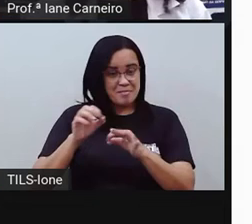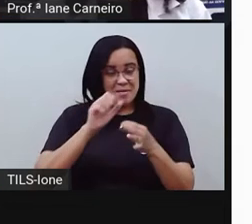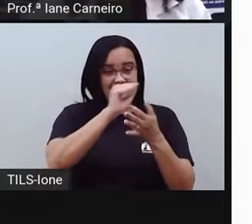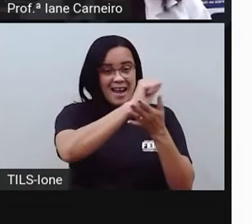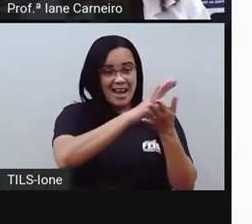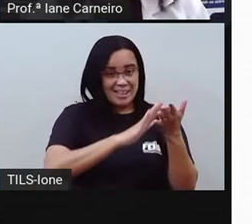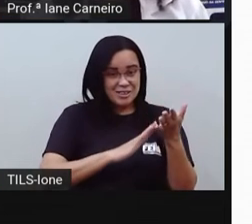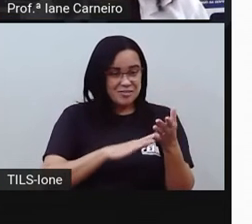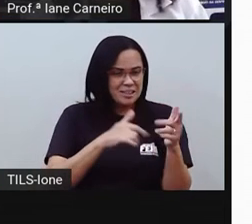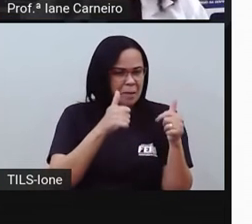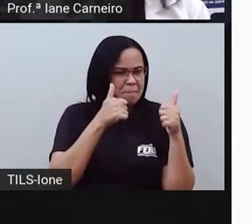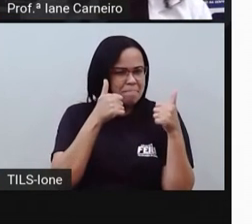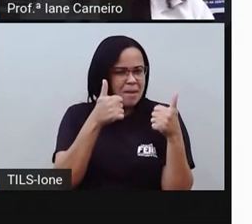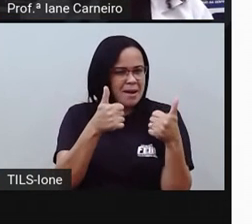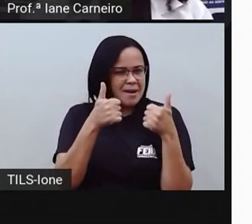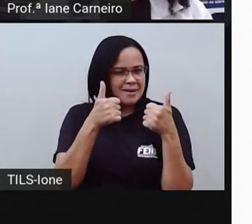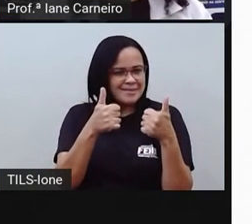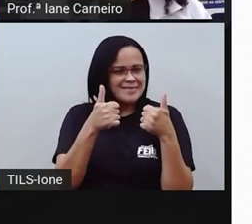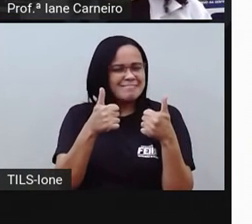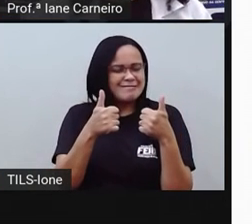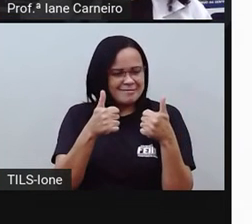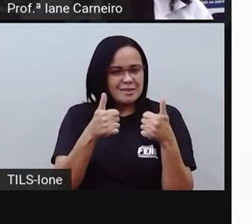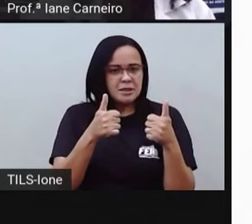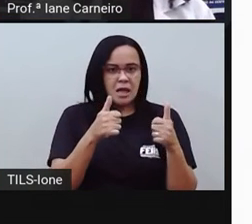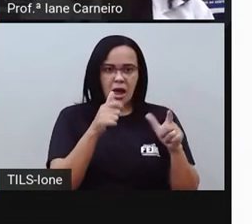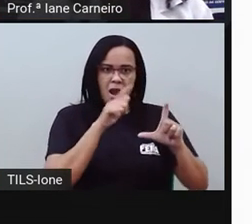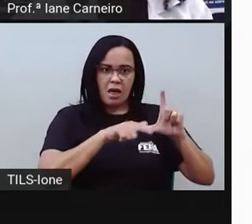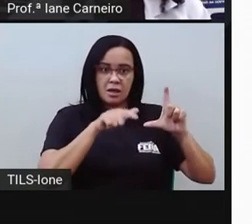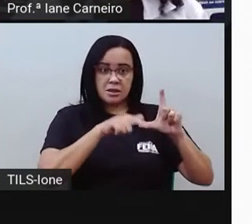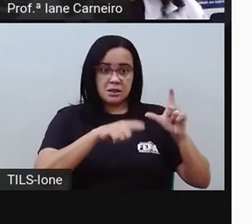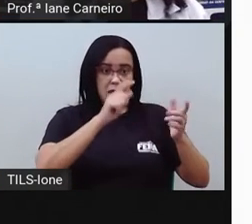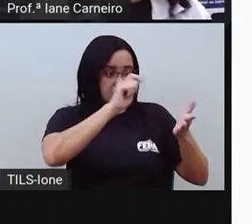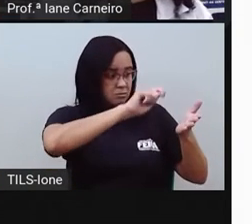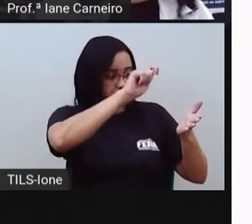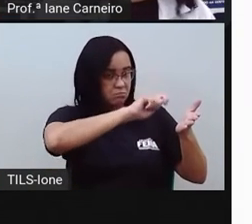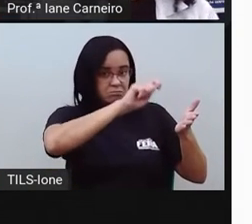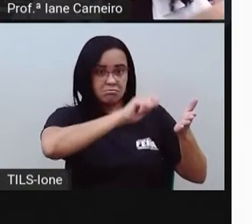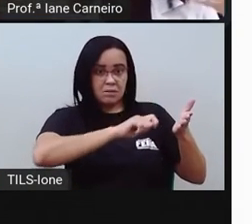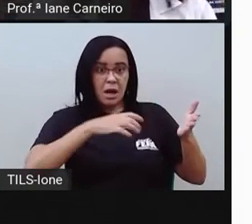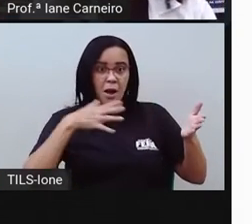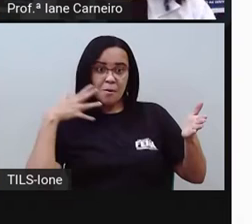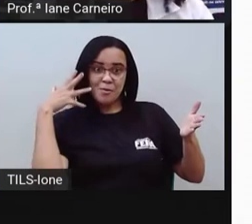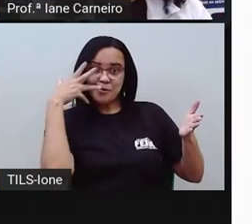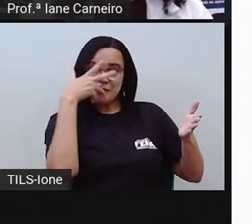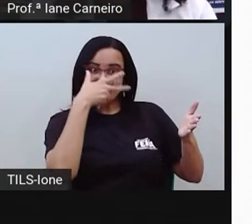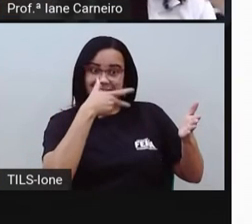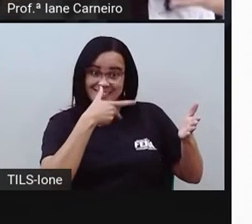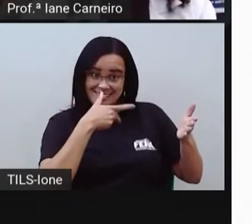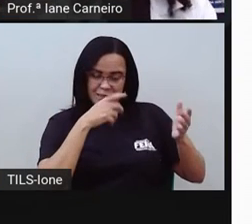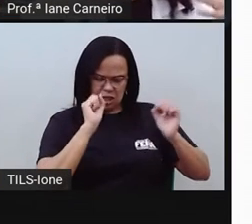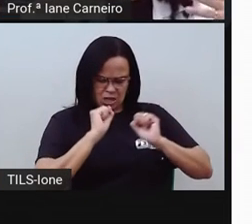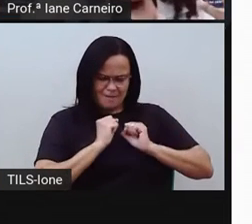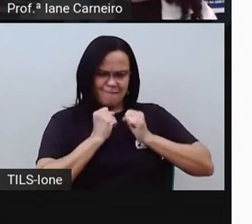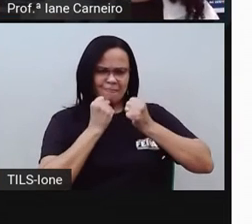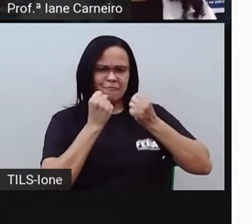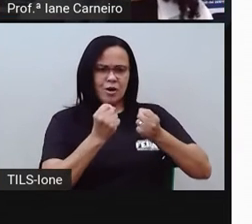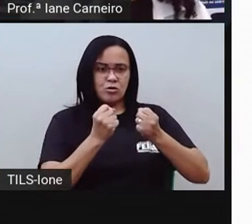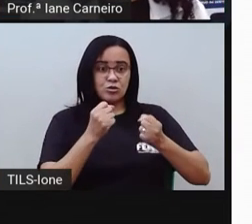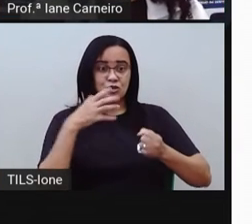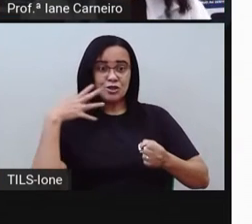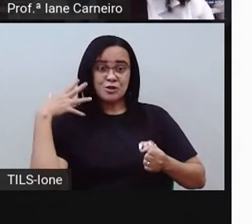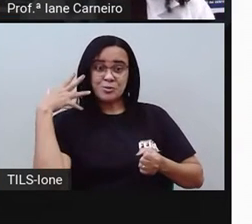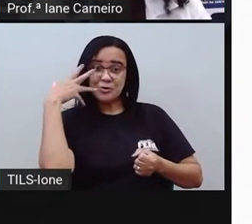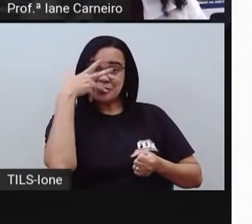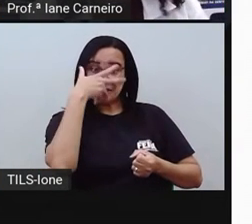não vai caprichar na letra só para mostrar para a professora, não. Você vai caprichar na sua letra, fazer o seu melhor para que você depois possa